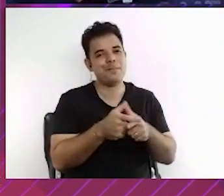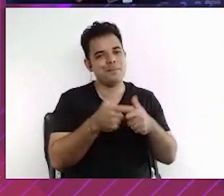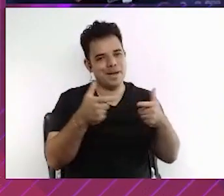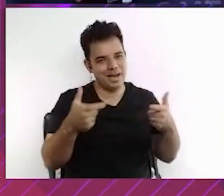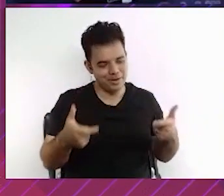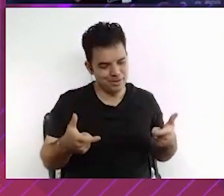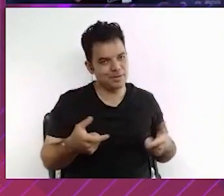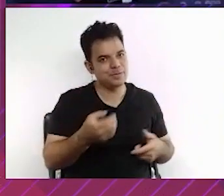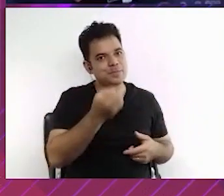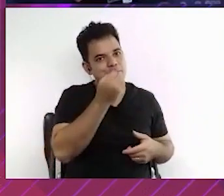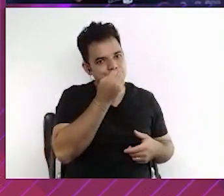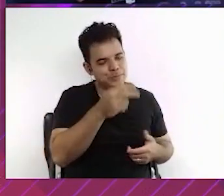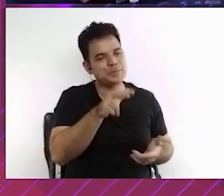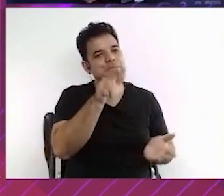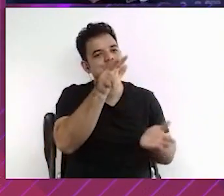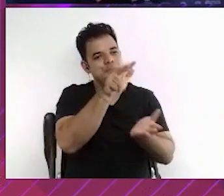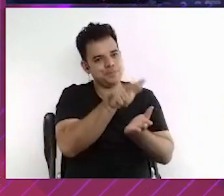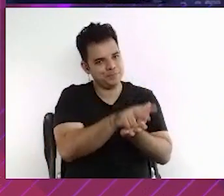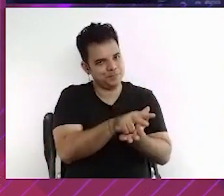felizmente, cai nessa categoria.